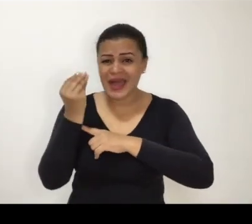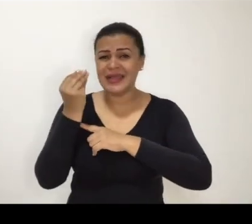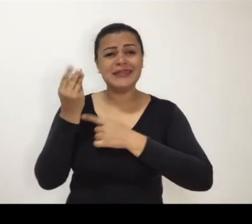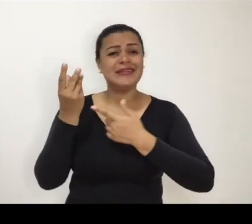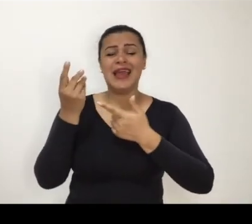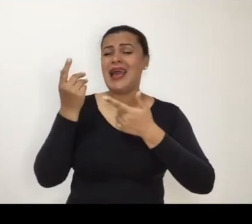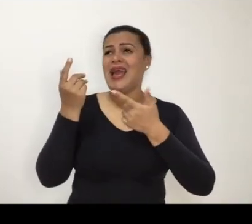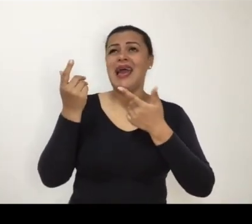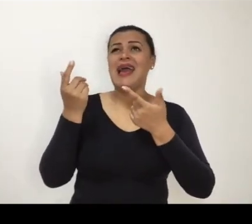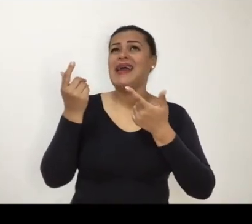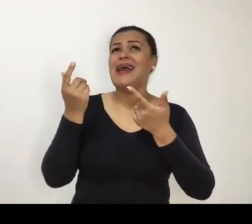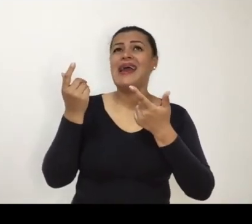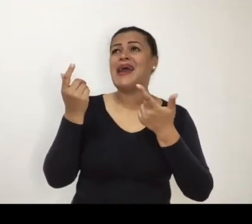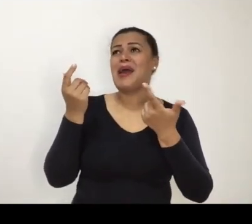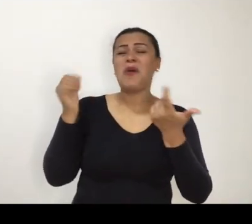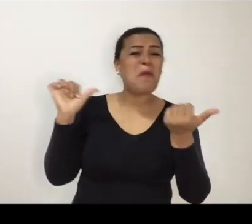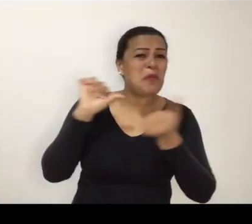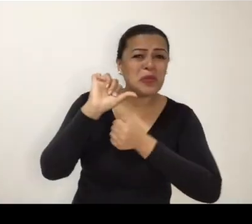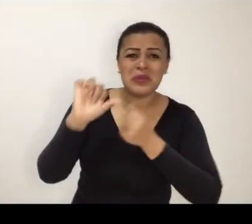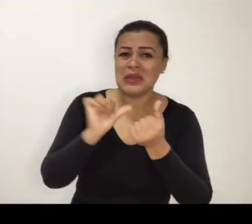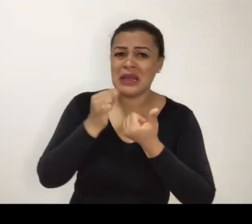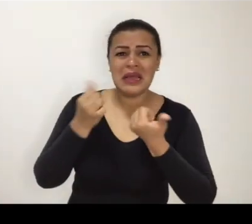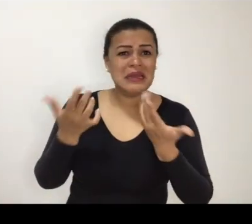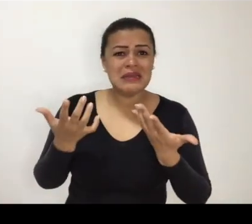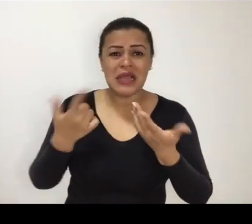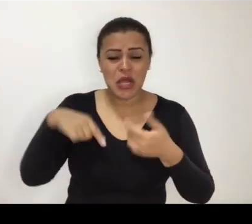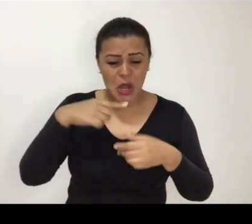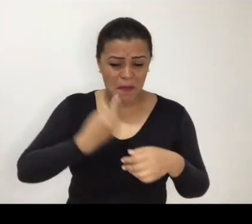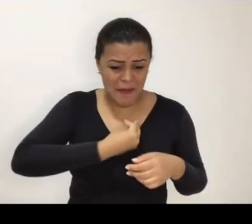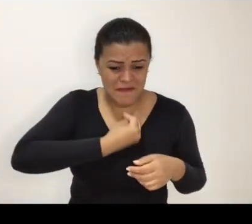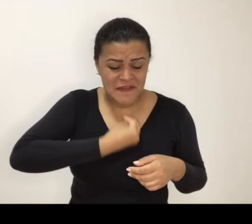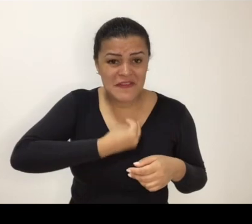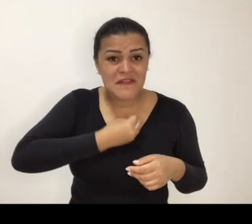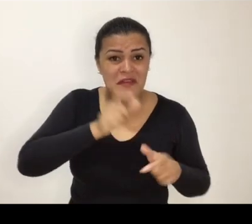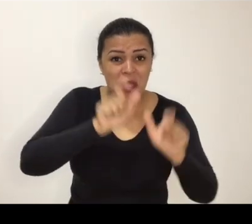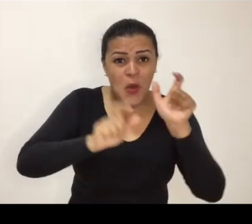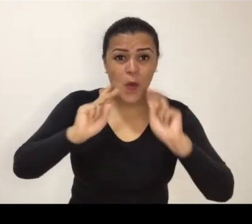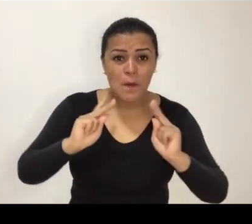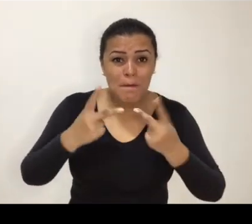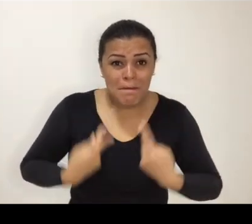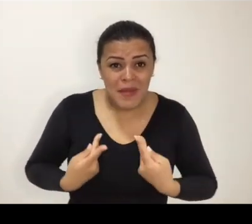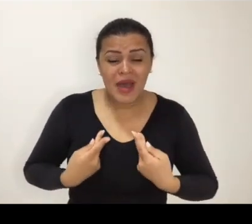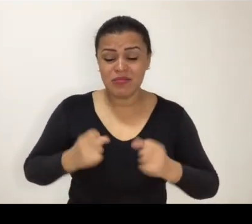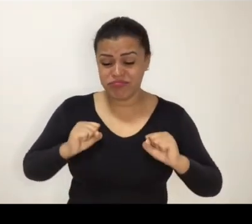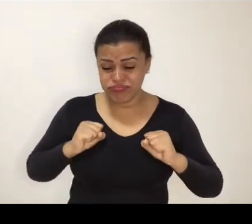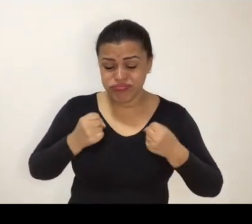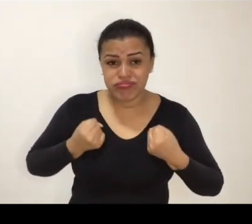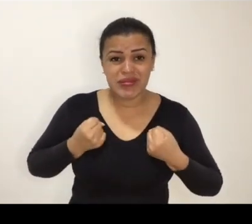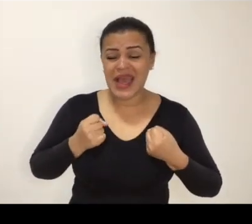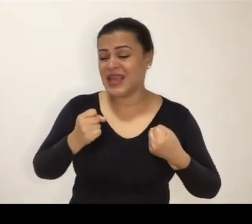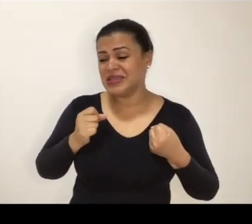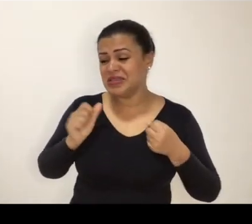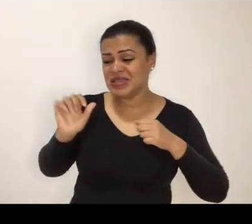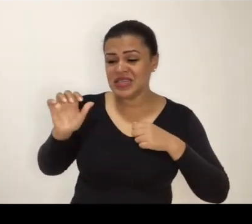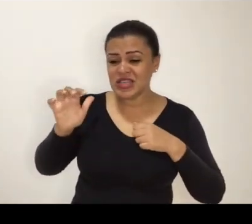relacionado à sobrevivência humana, né, assim, para todos os lados. Então,